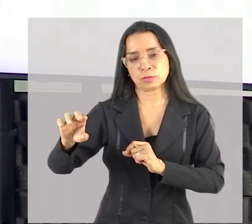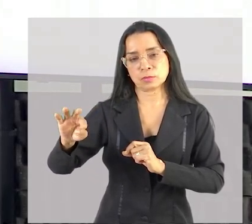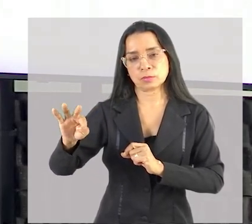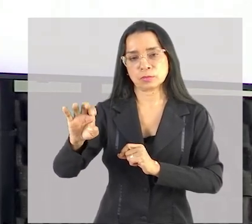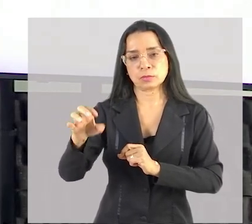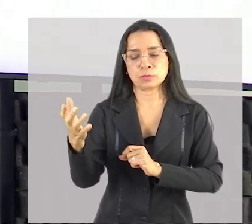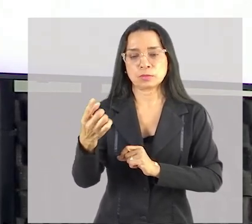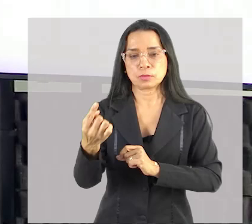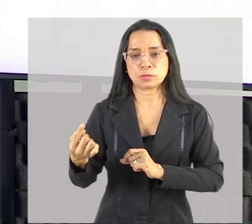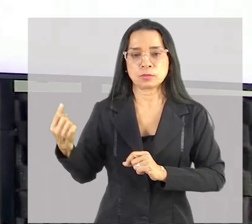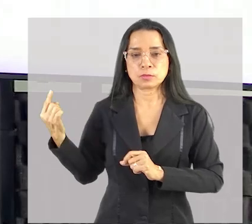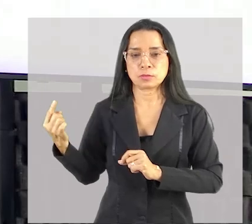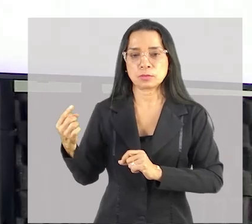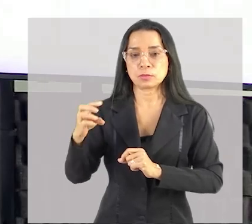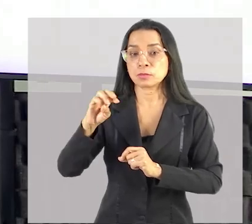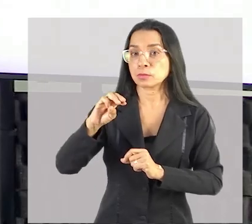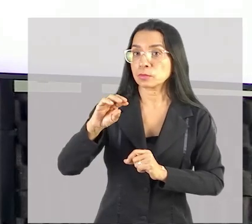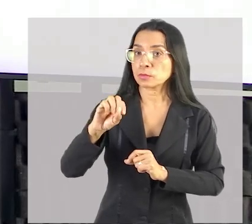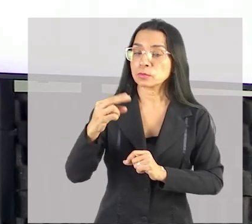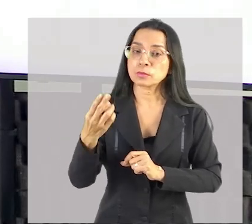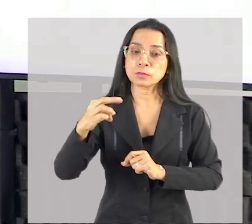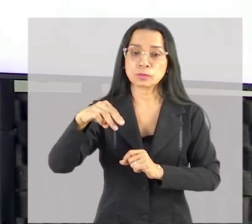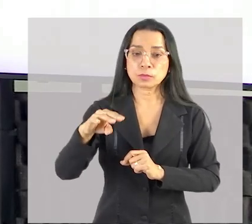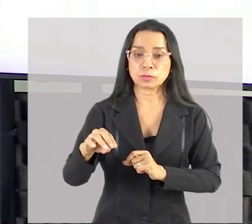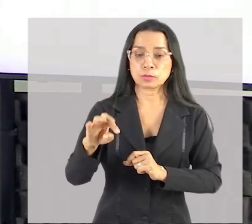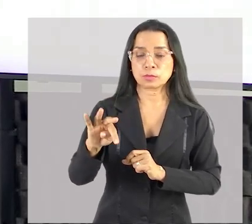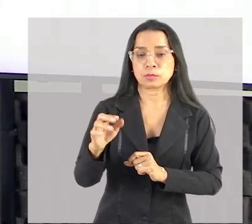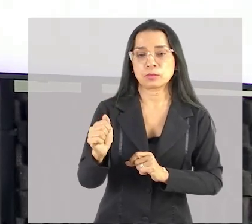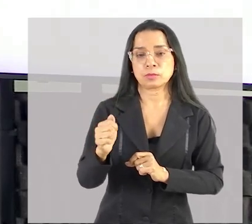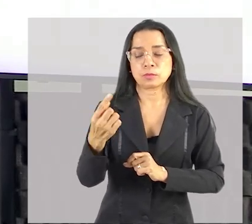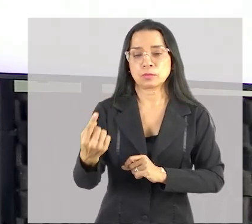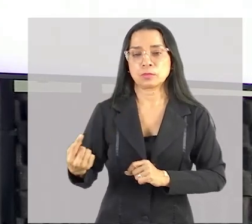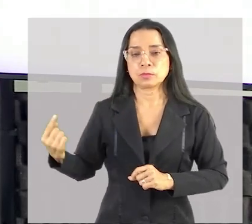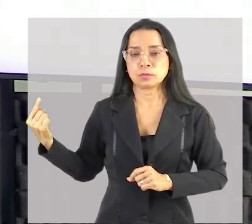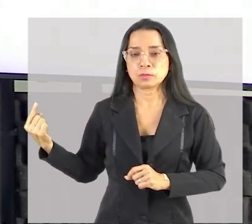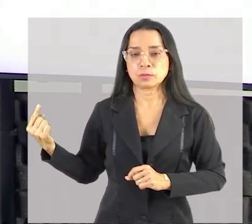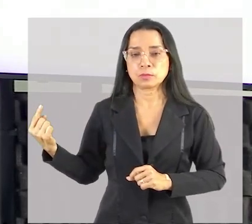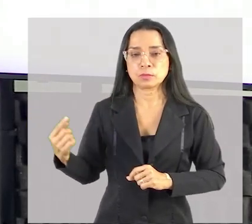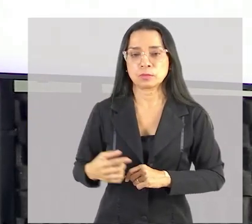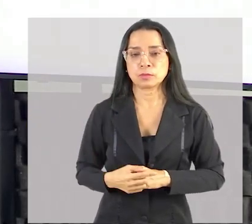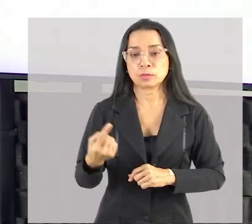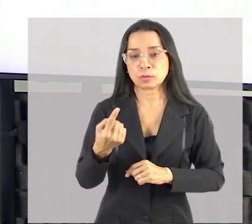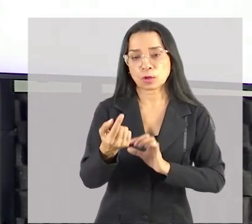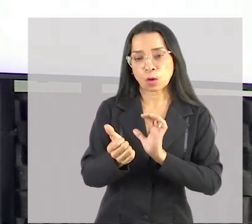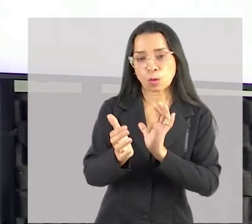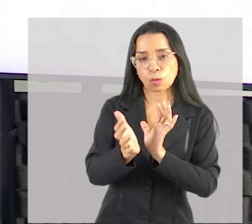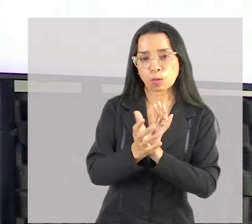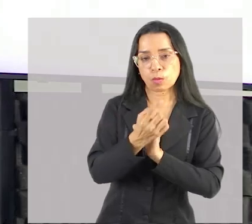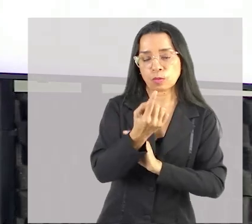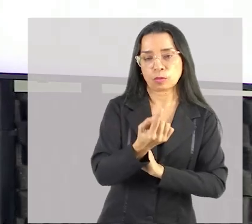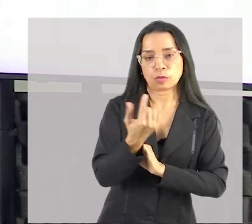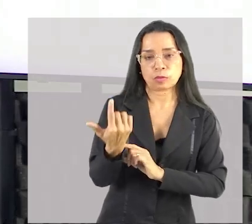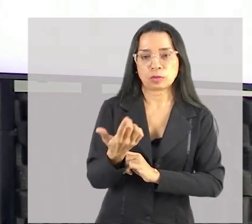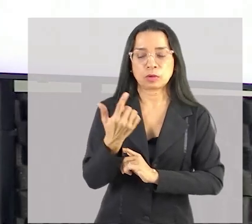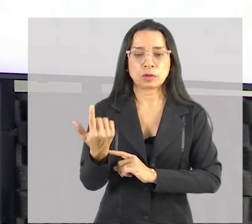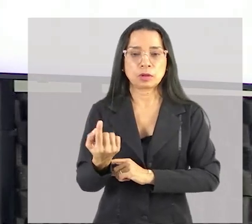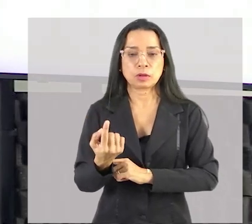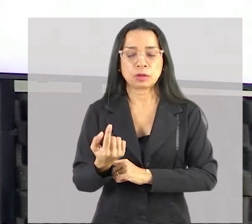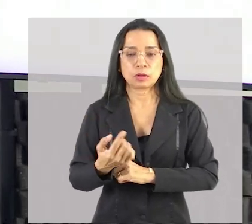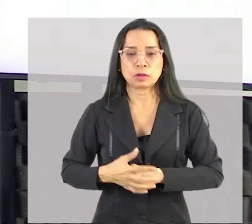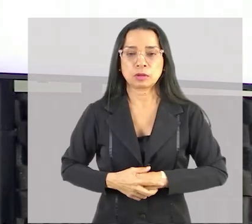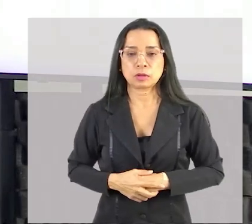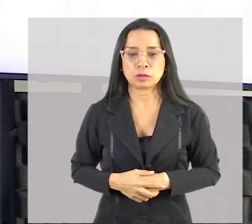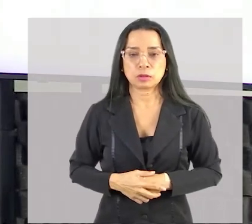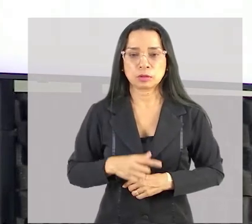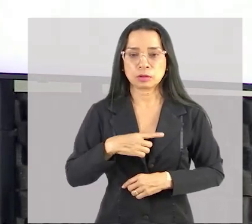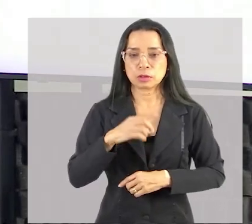para. Ou ele vai ser meta dirigente. Esse grupo orto ou para dirigente é quando lá